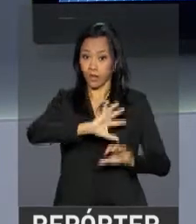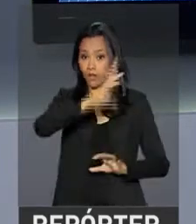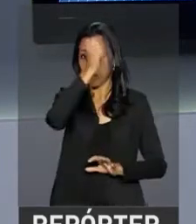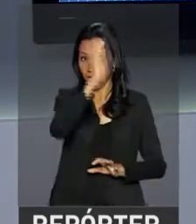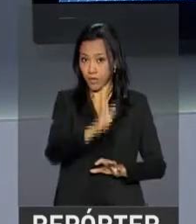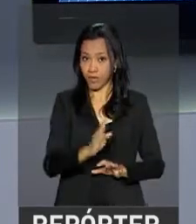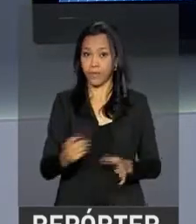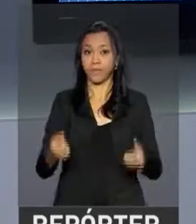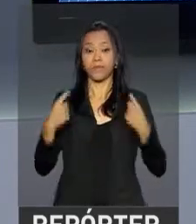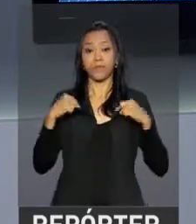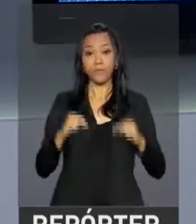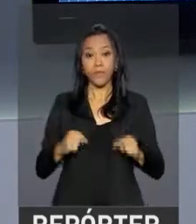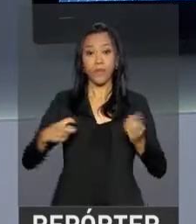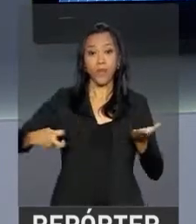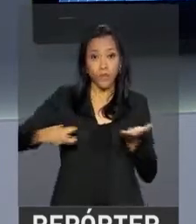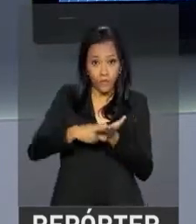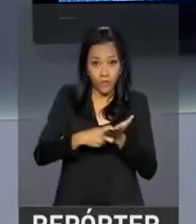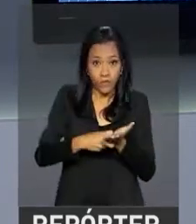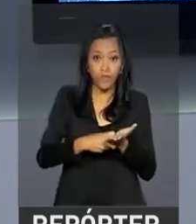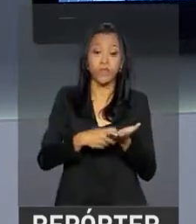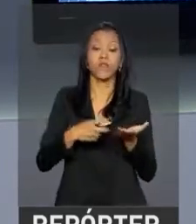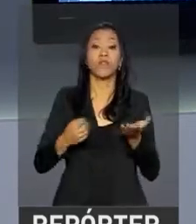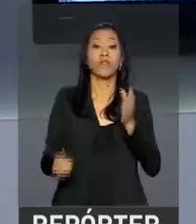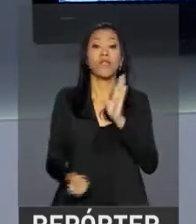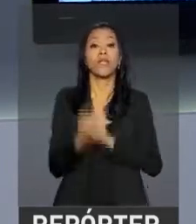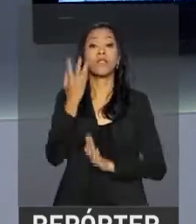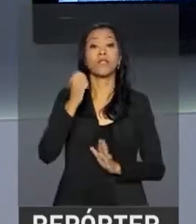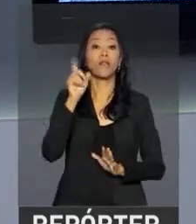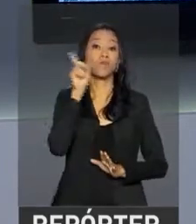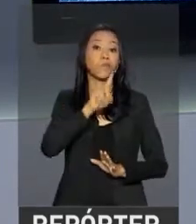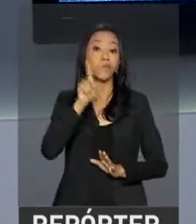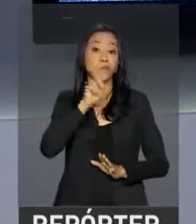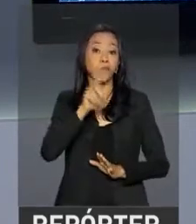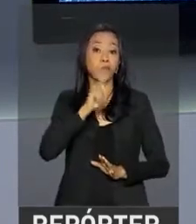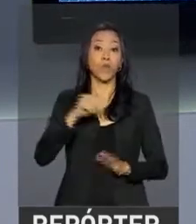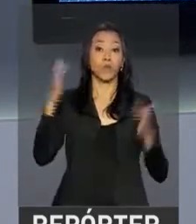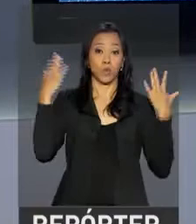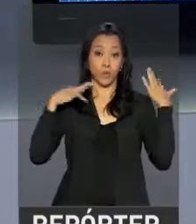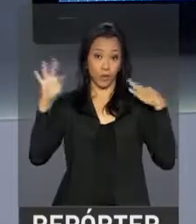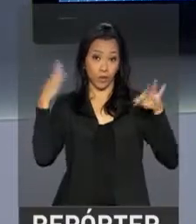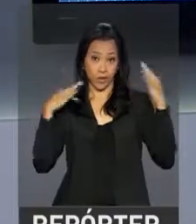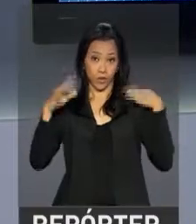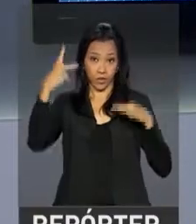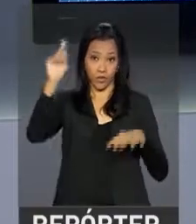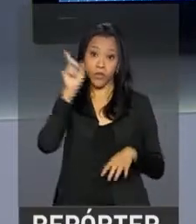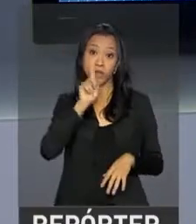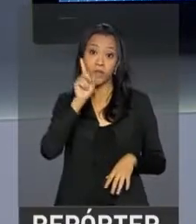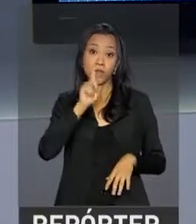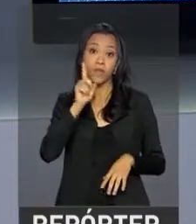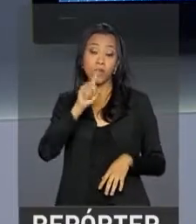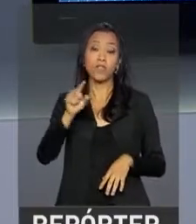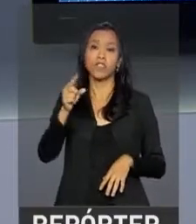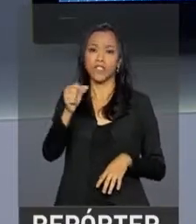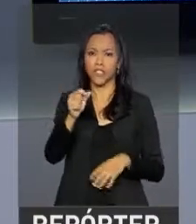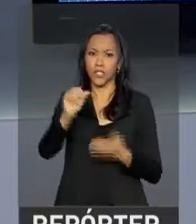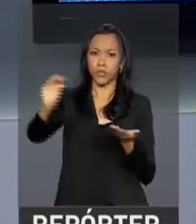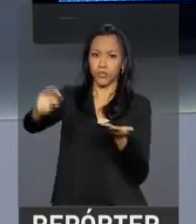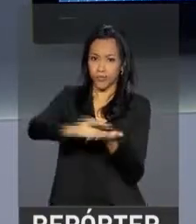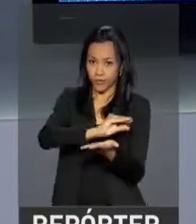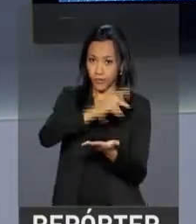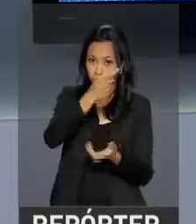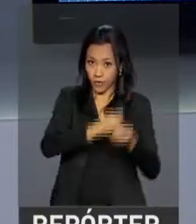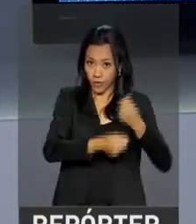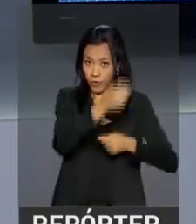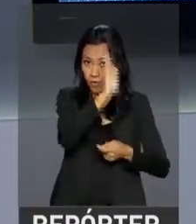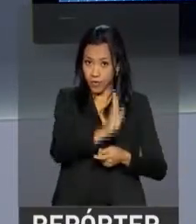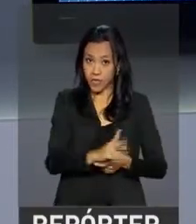visto eletrônico brasileiro foi lançado nos Estados Unidos. Atualmente, os turistas norte-americanos injetam por ano na nossa economia